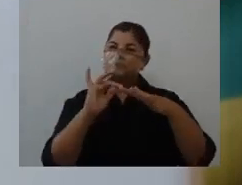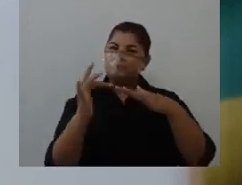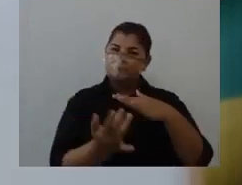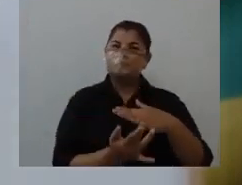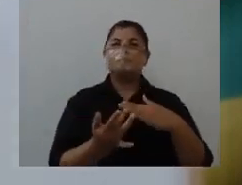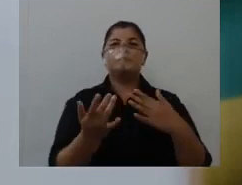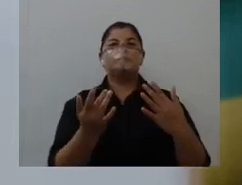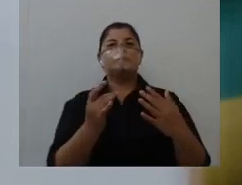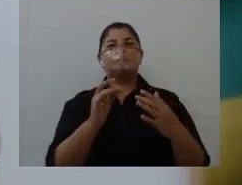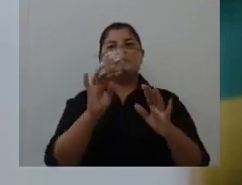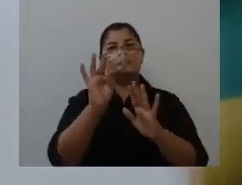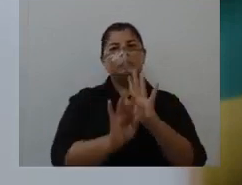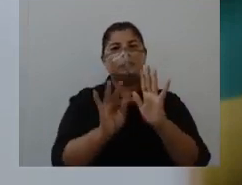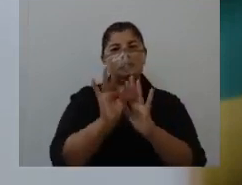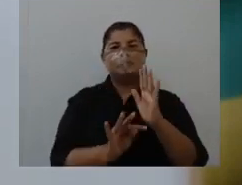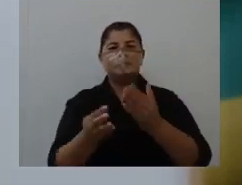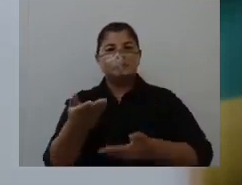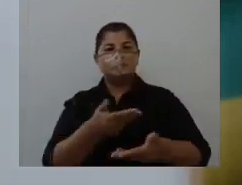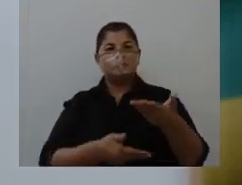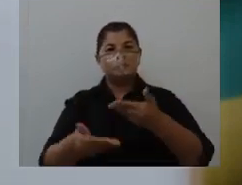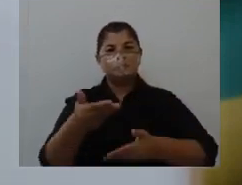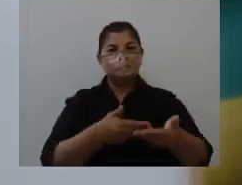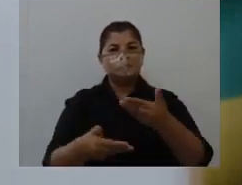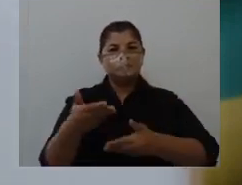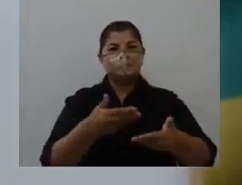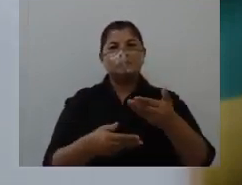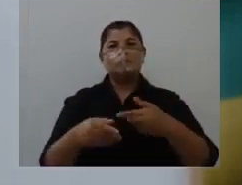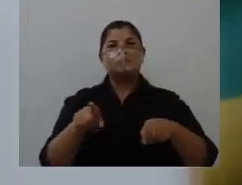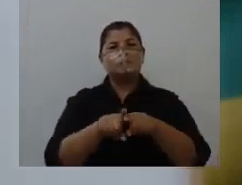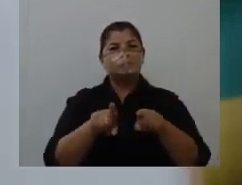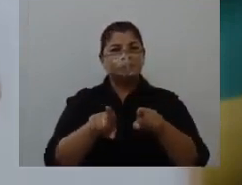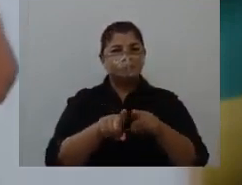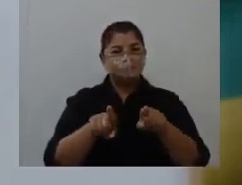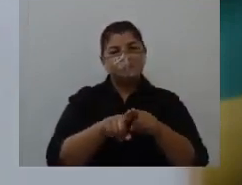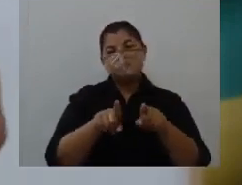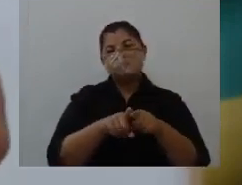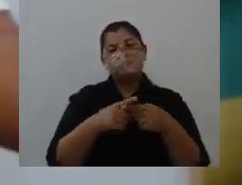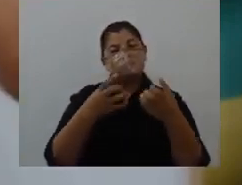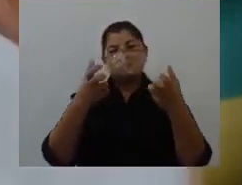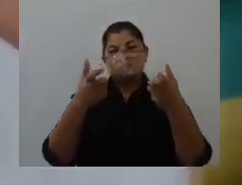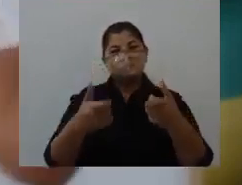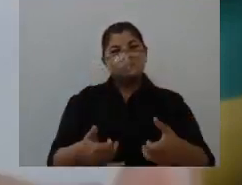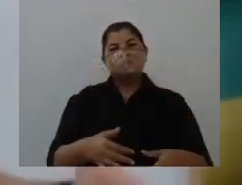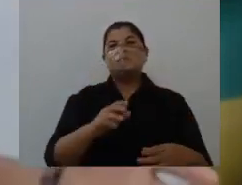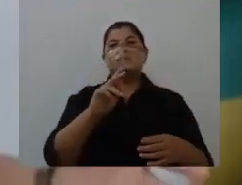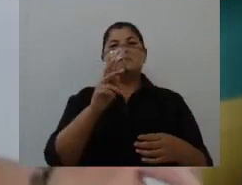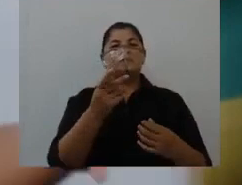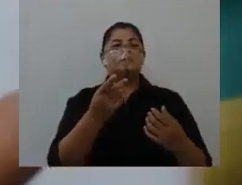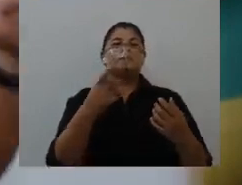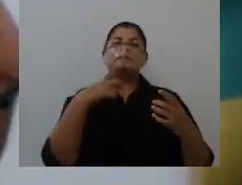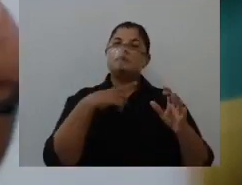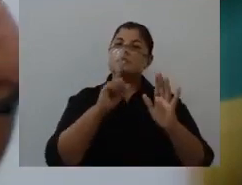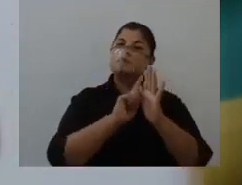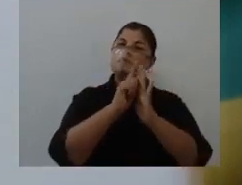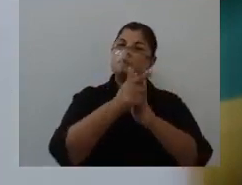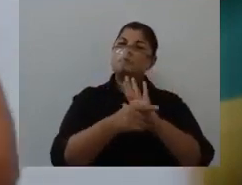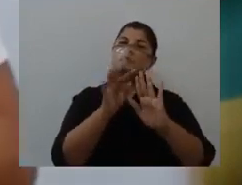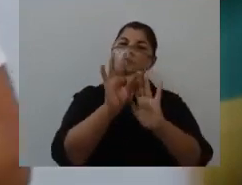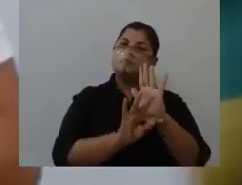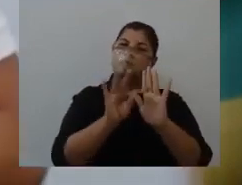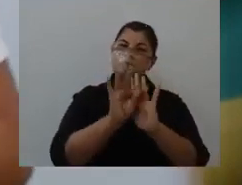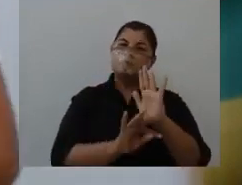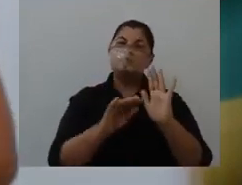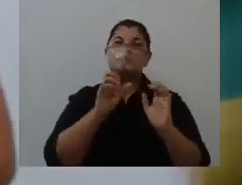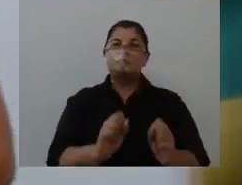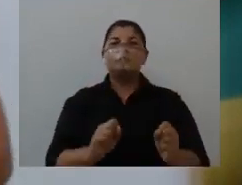o hipertexto, né? Como a gente costuma chamar. Então, o tema da aula de hoje, gêneros textuais, mas vocês também podem encontrar